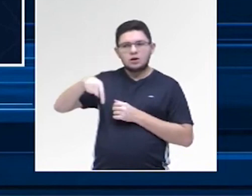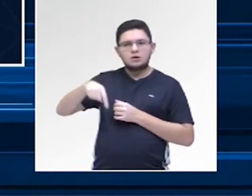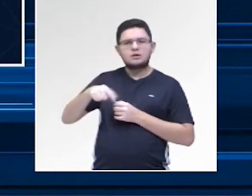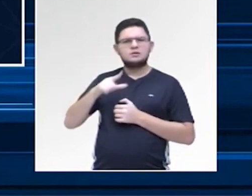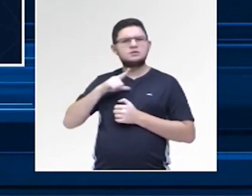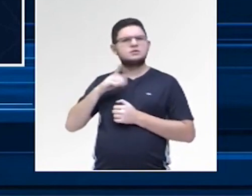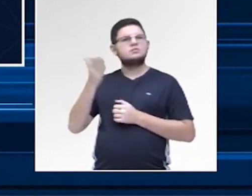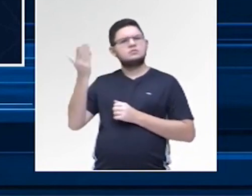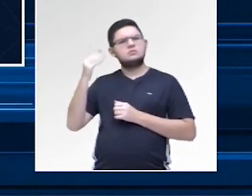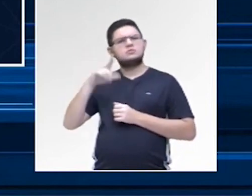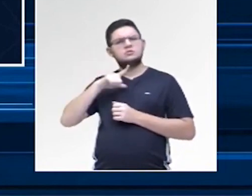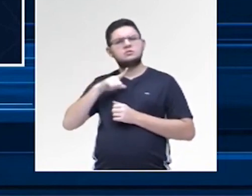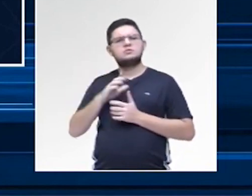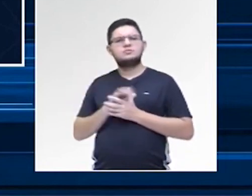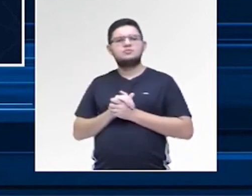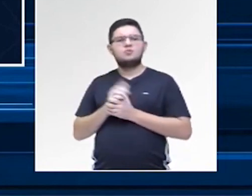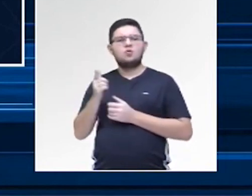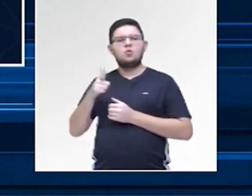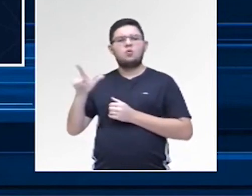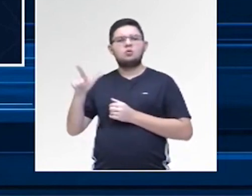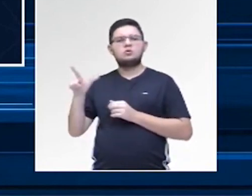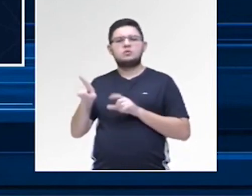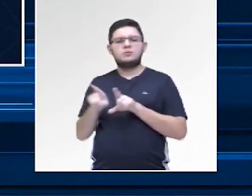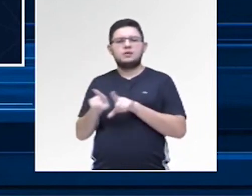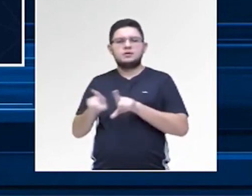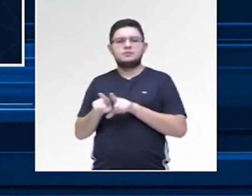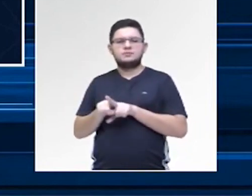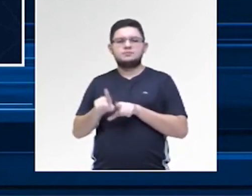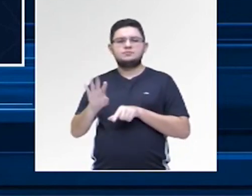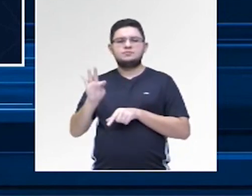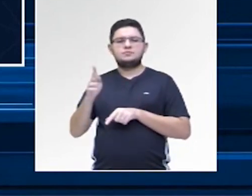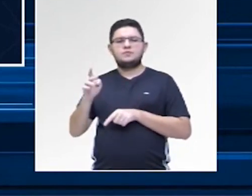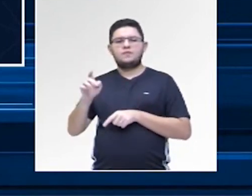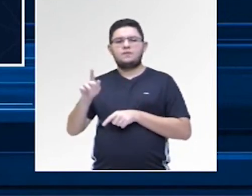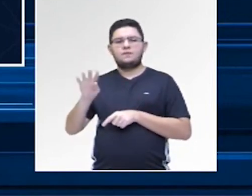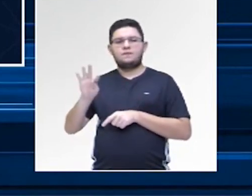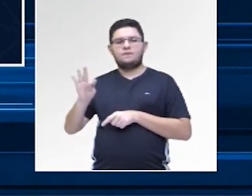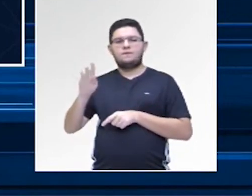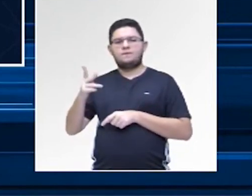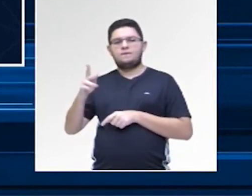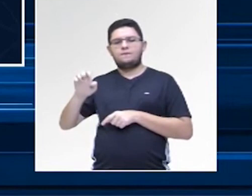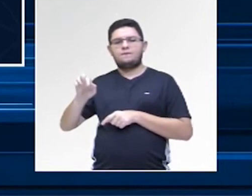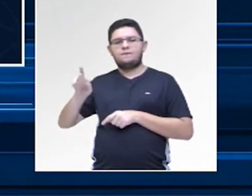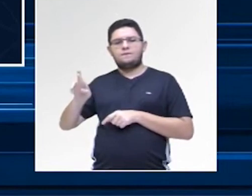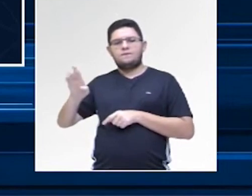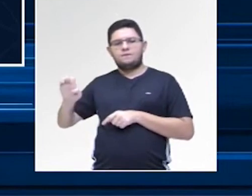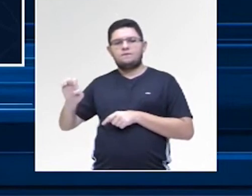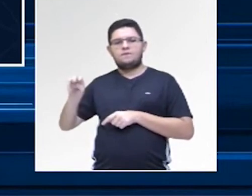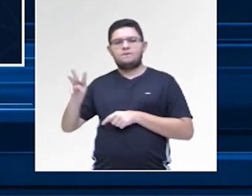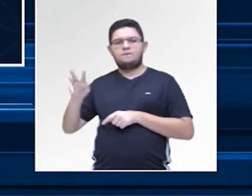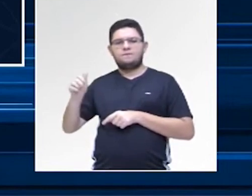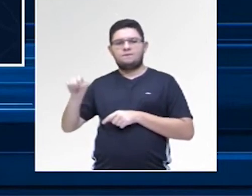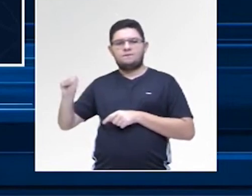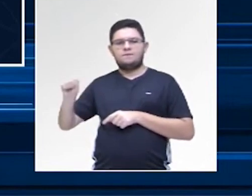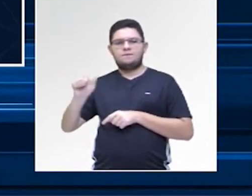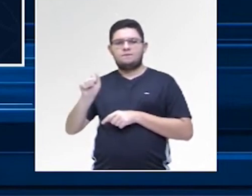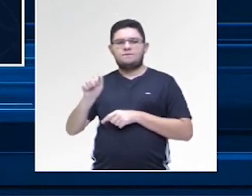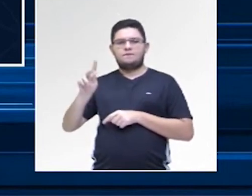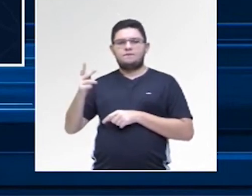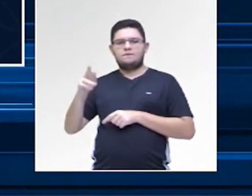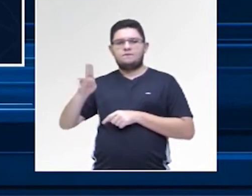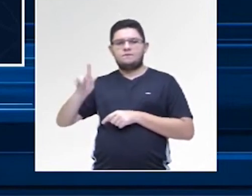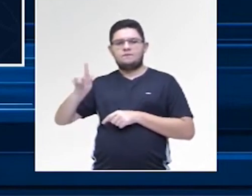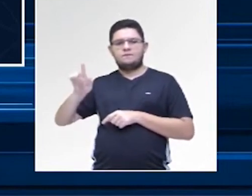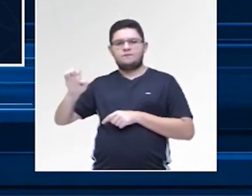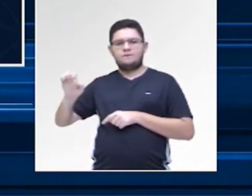was, começando novamente, there was a huge forest. Havia uma grande floresta, né? Huge é a mesma coisa